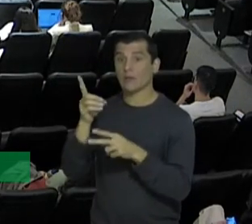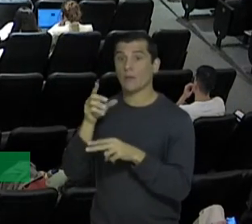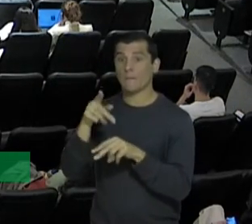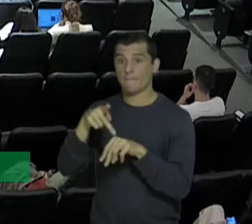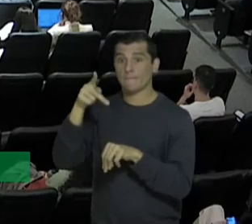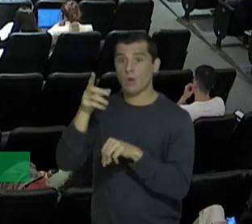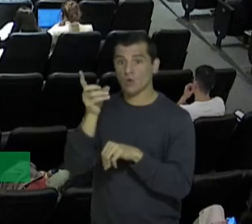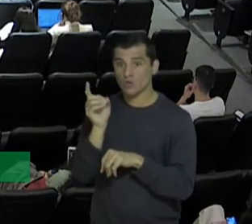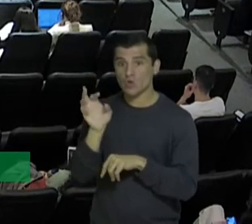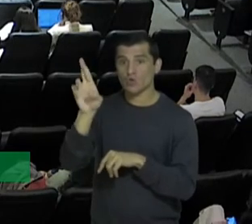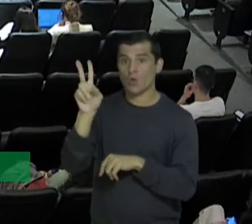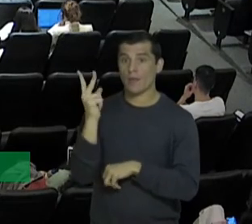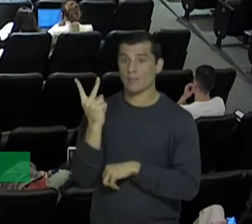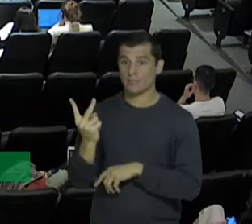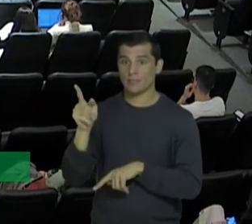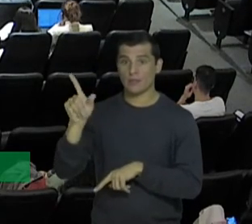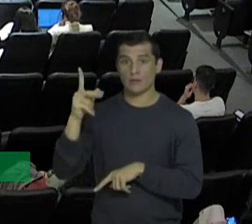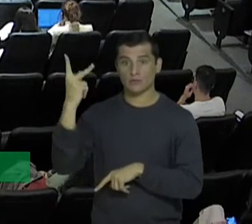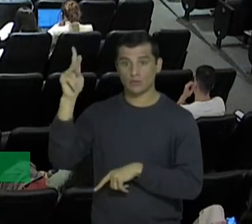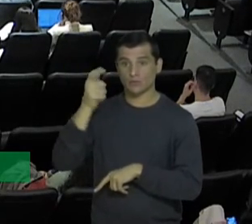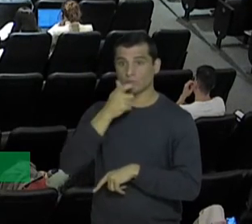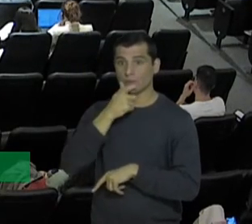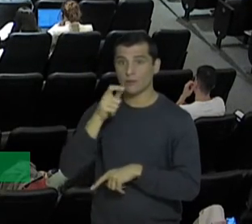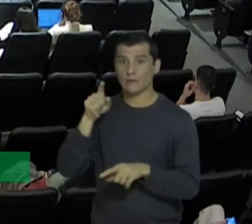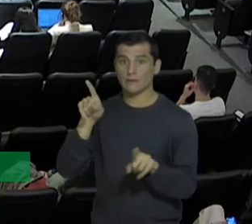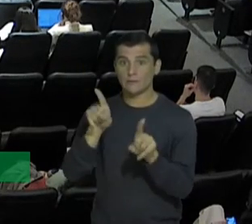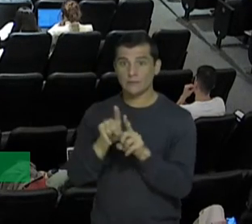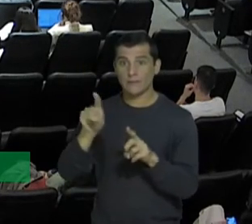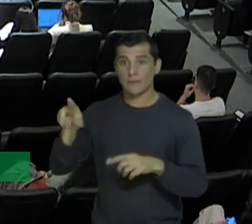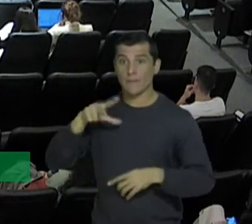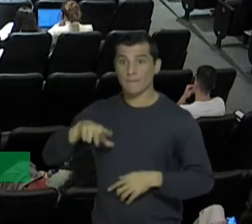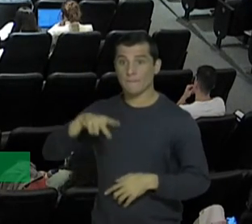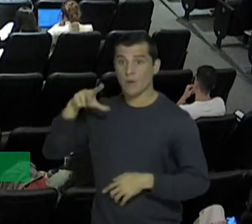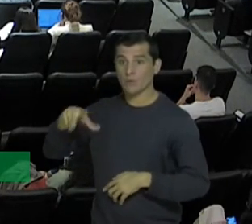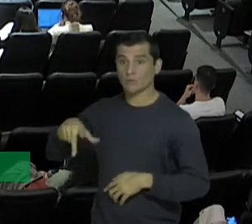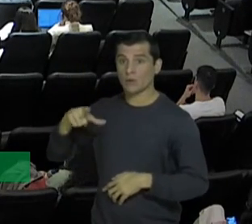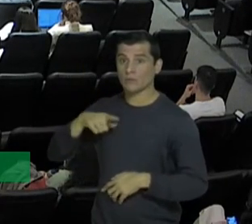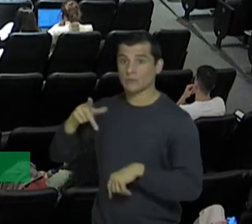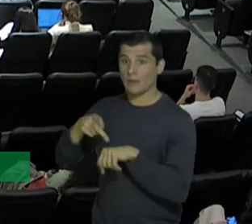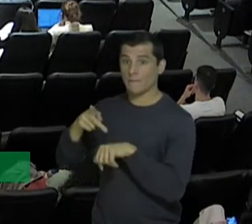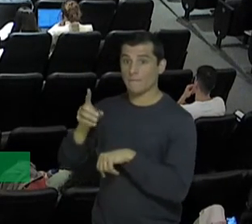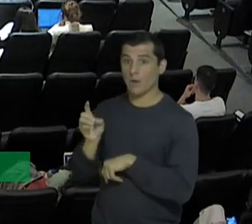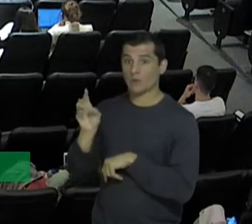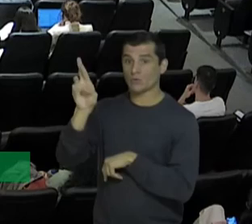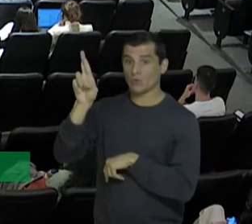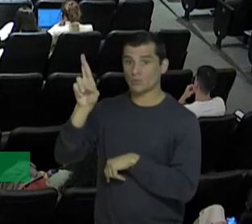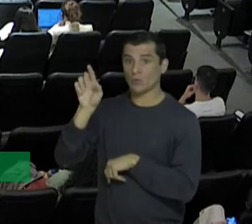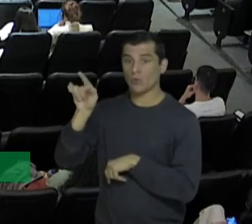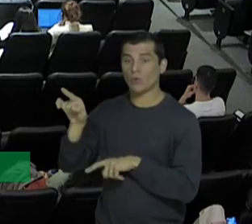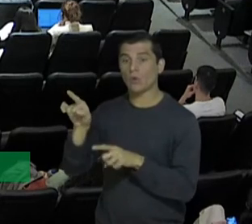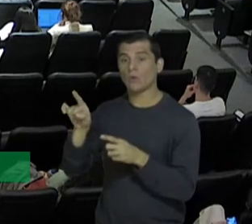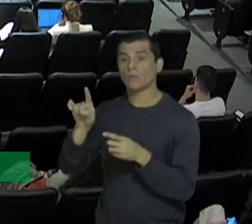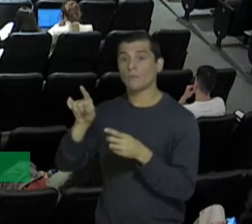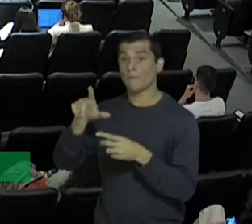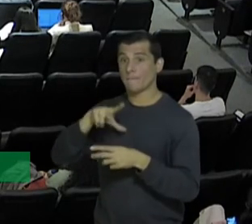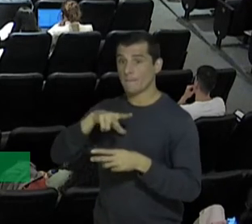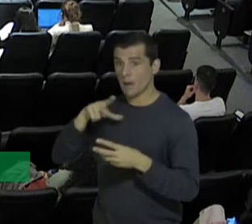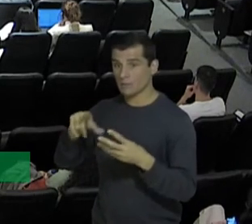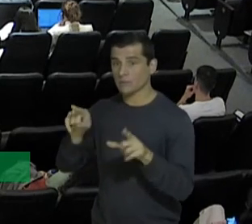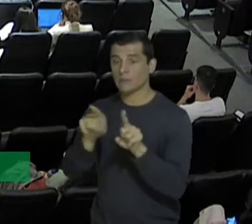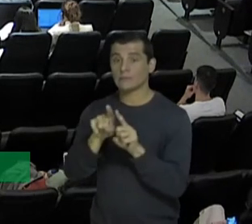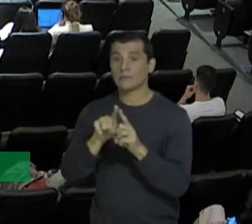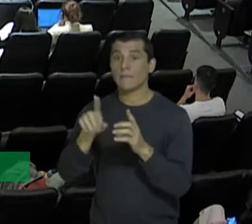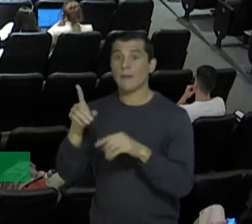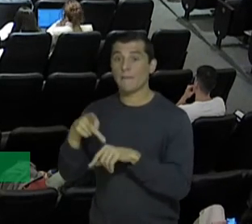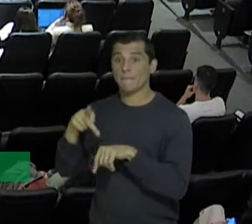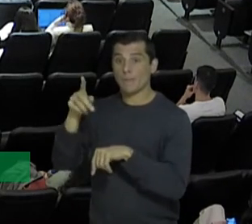Instituto Superior de de ciências do trabalho da empresa em Portugal e pós-doutor pela Universidade Guadalajara é